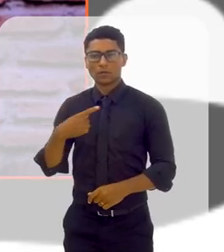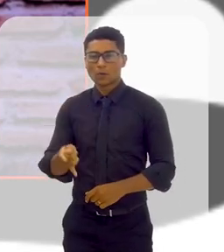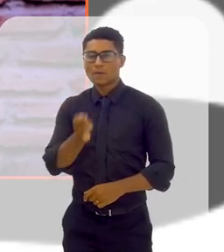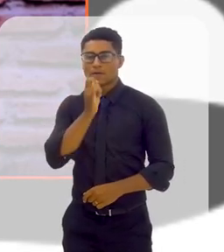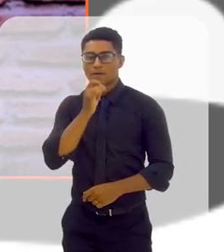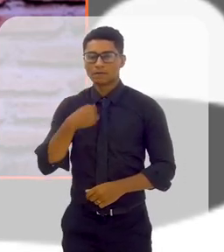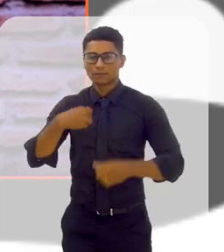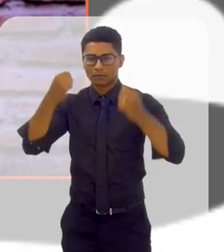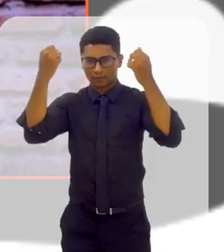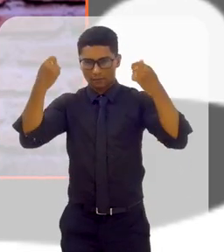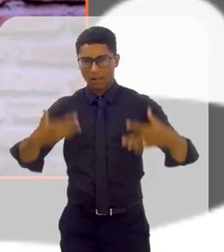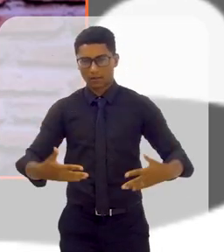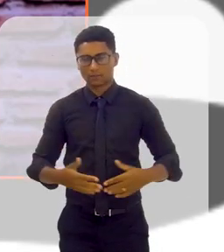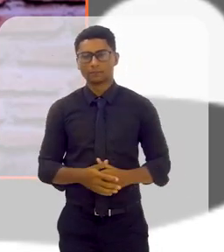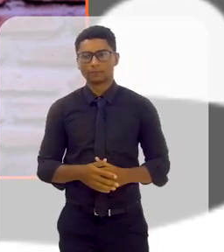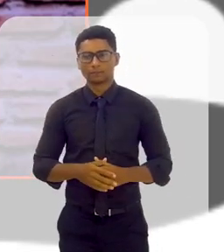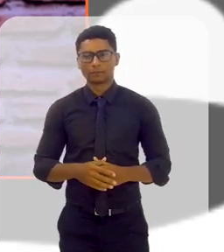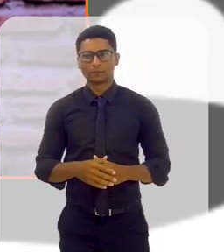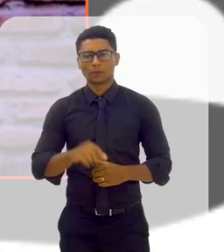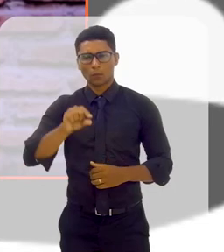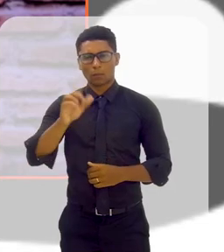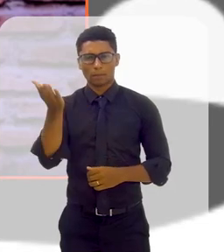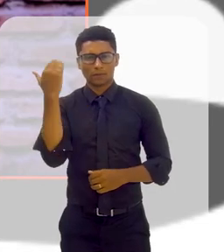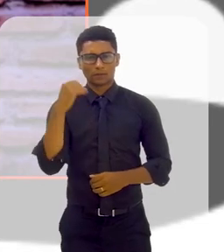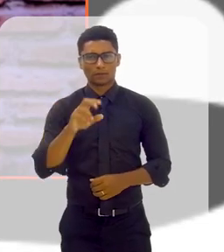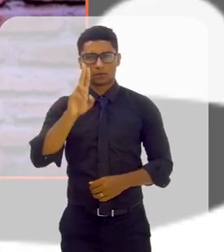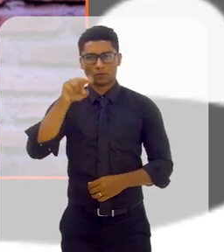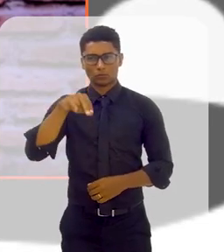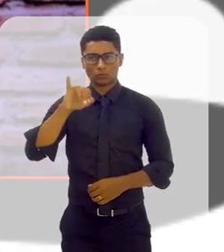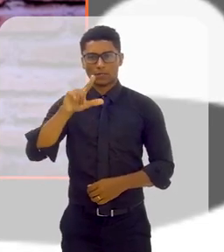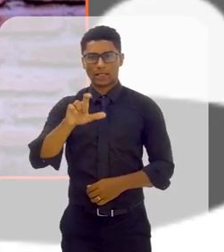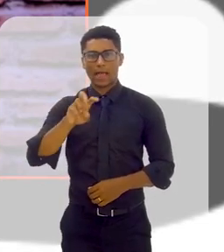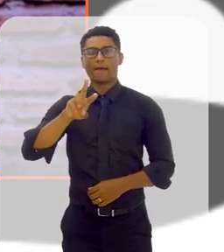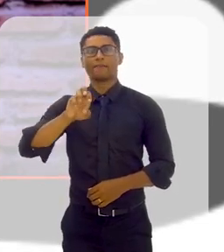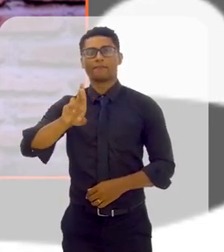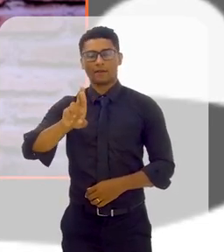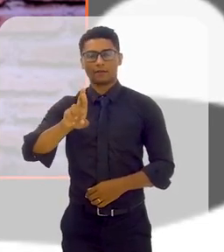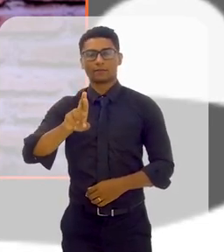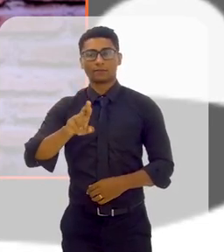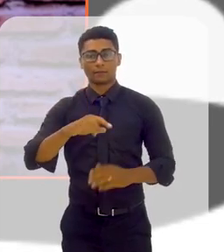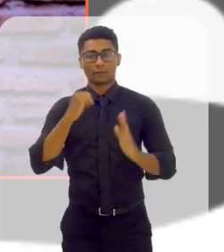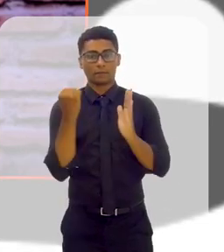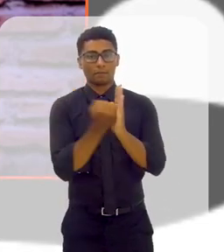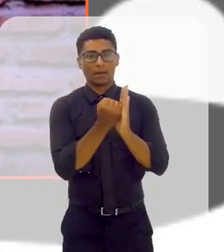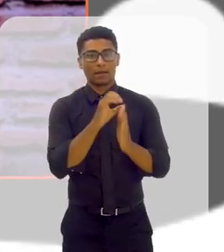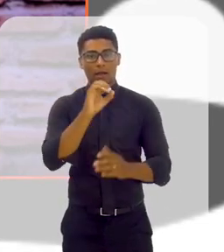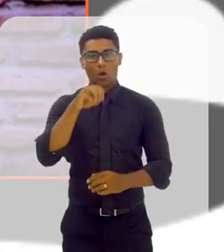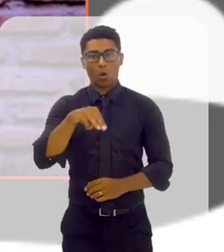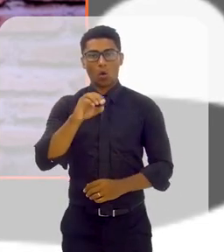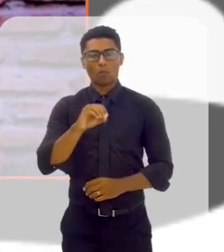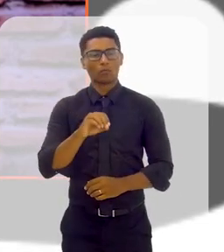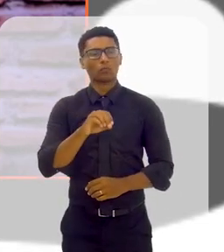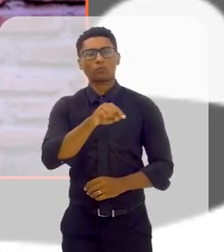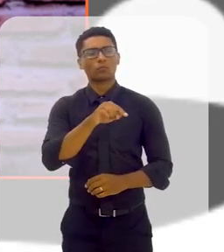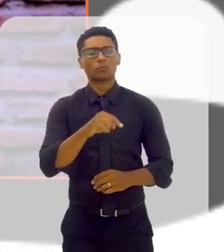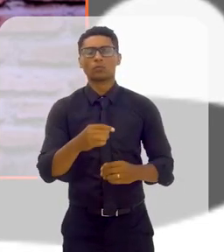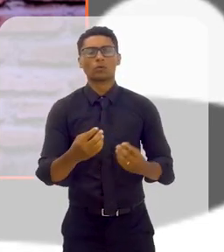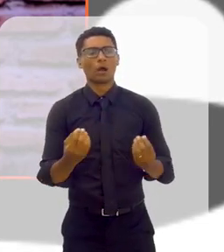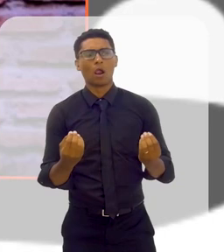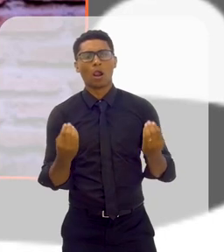que me chamou bastante atenção recentemente a Unilever através da marca homo lança lavanderia em sua casa